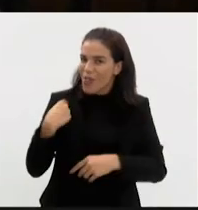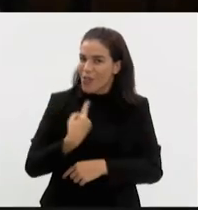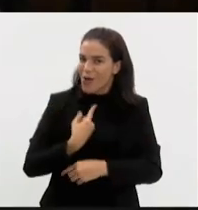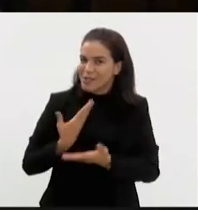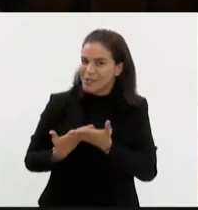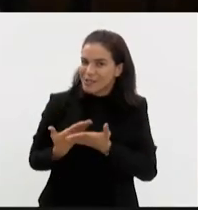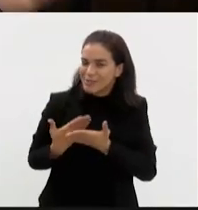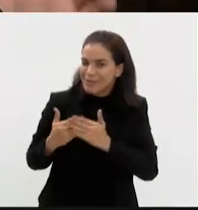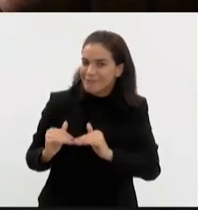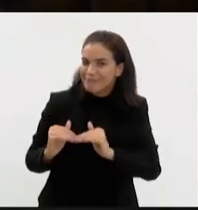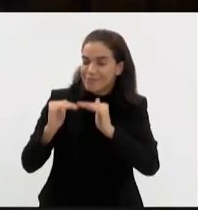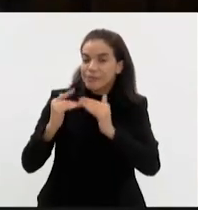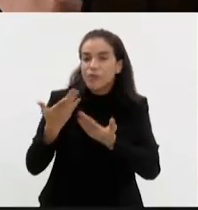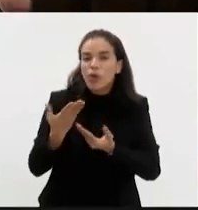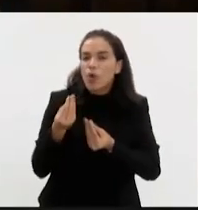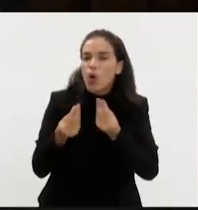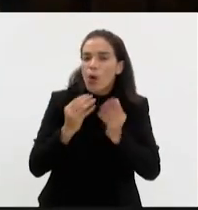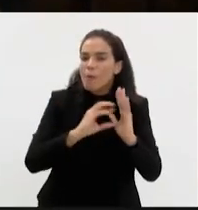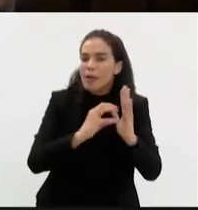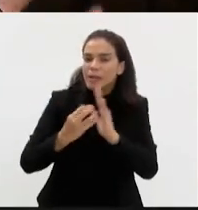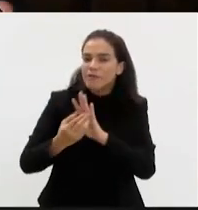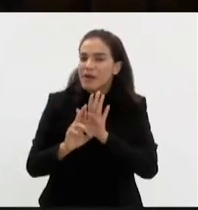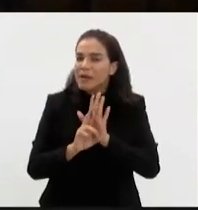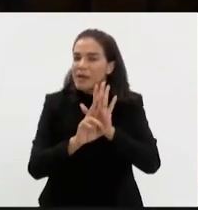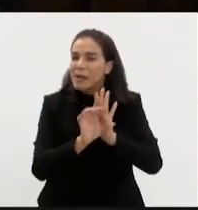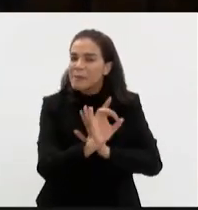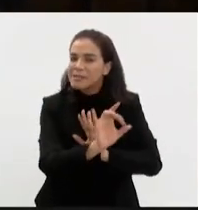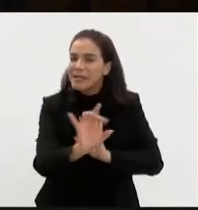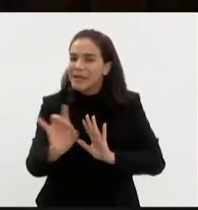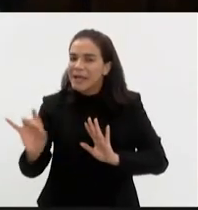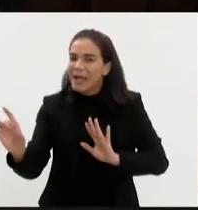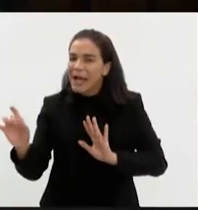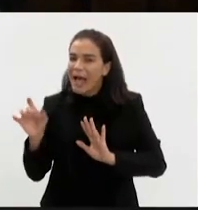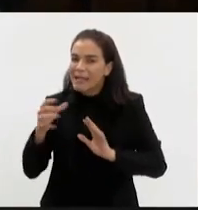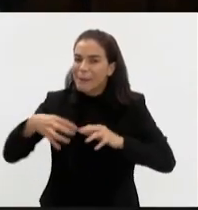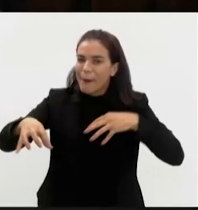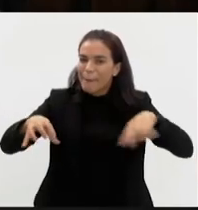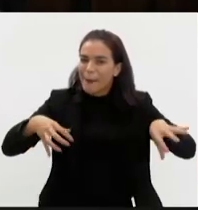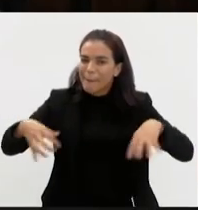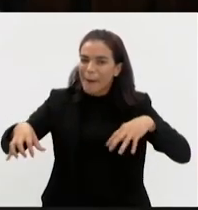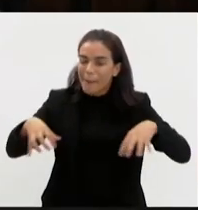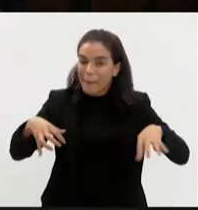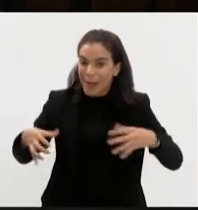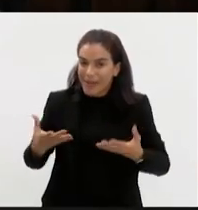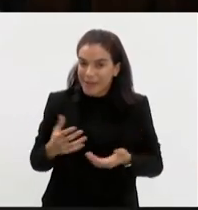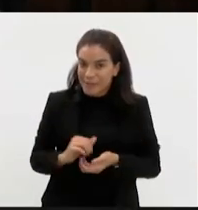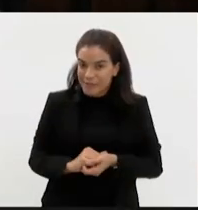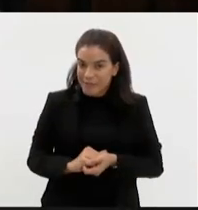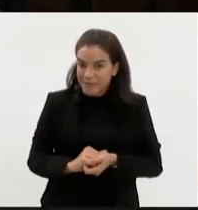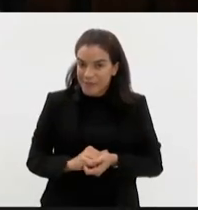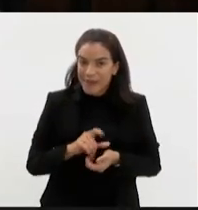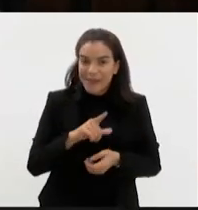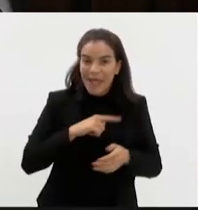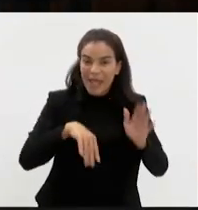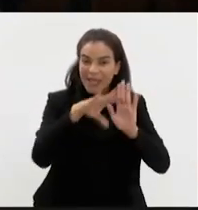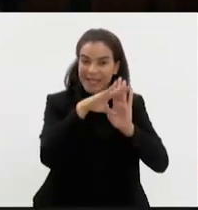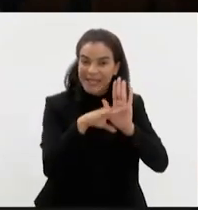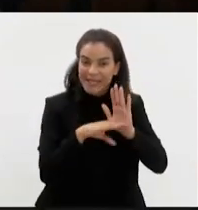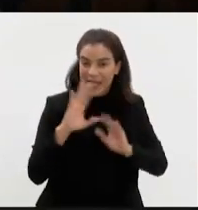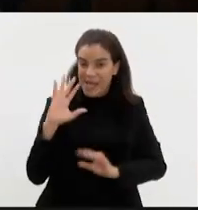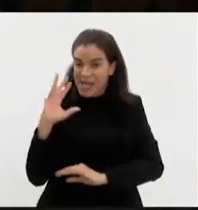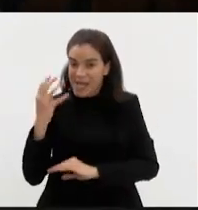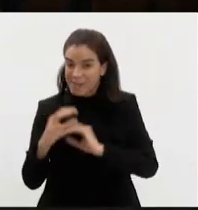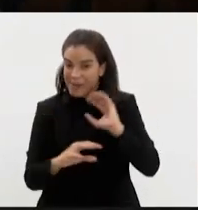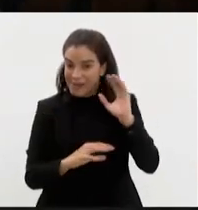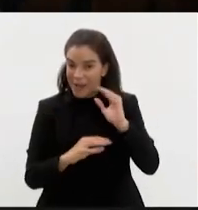por exemplo que partidos vão apresentar cada um desses interesses agenda ambiental agenda de